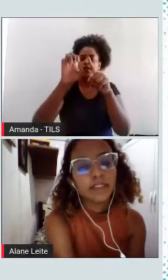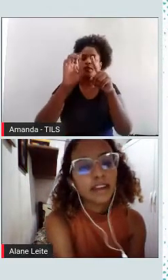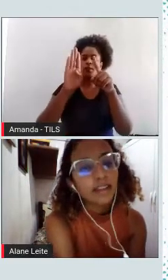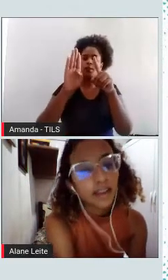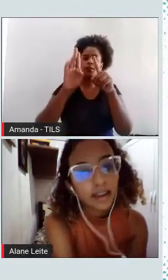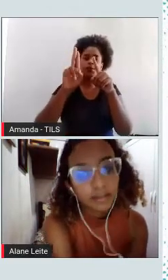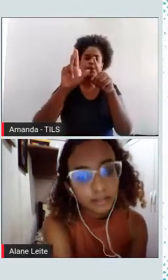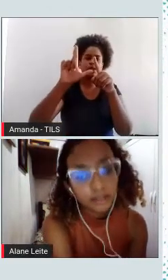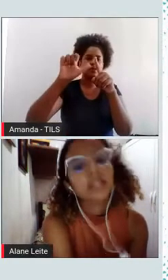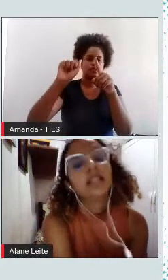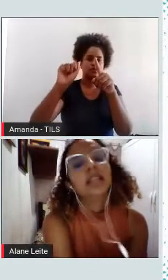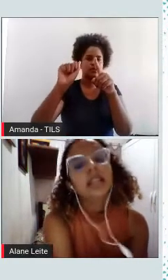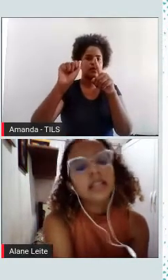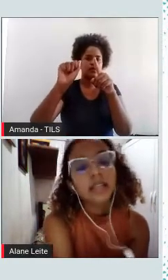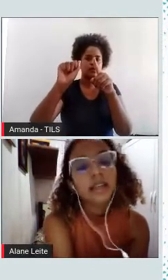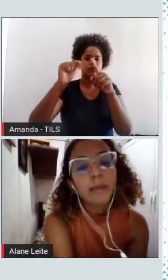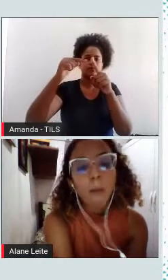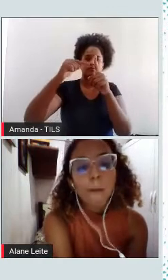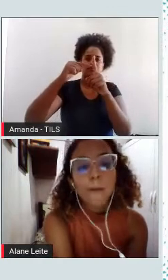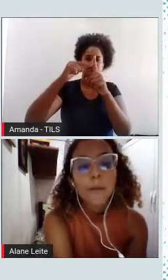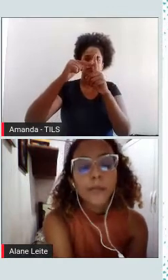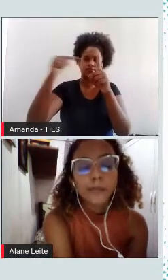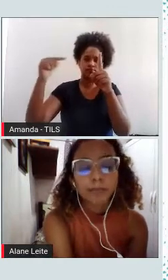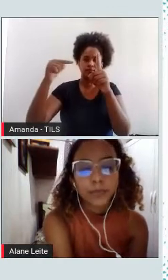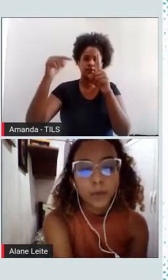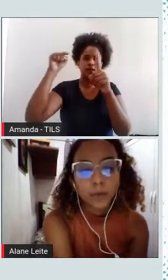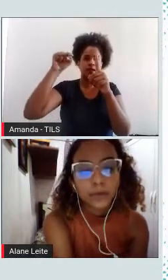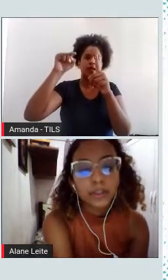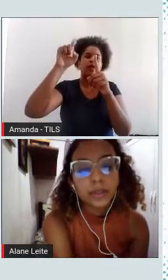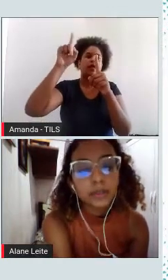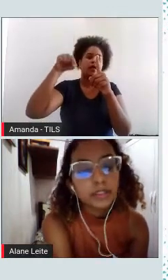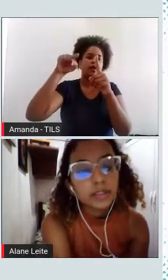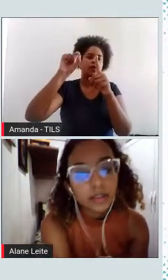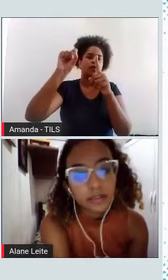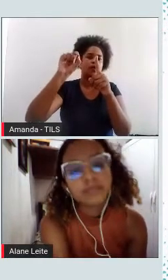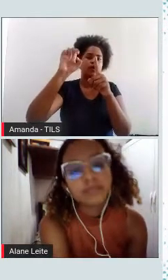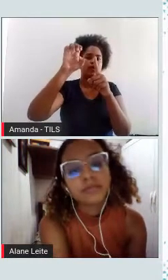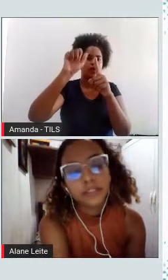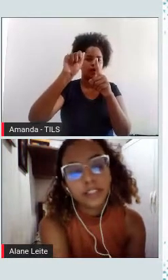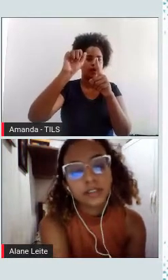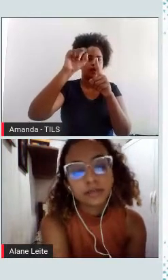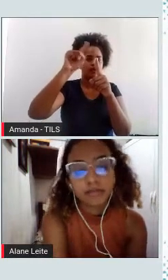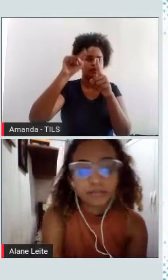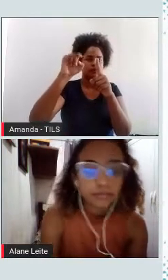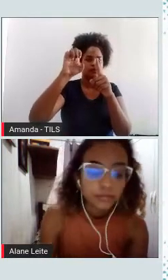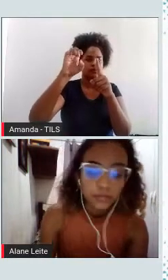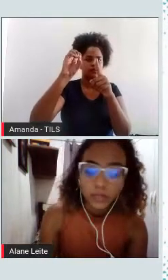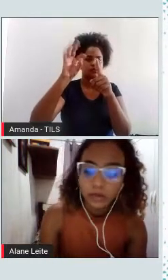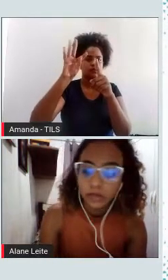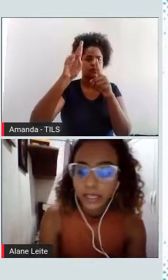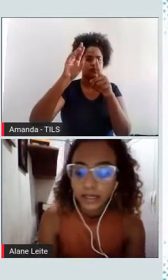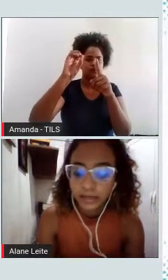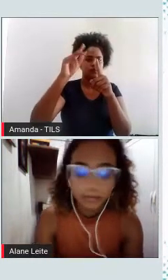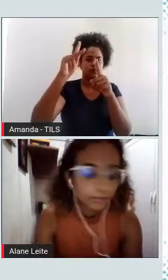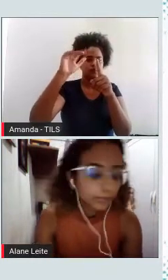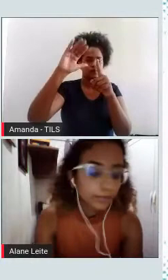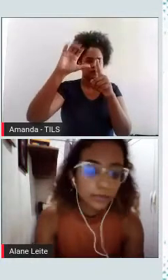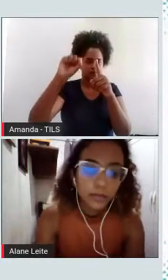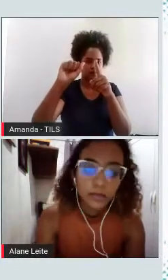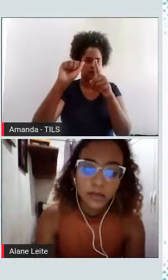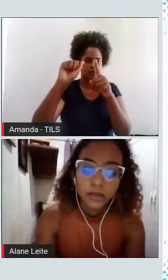fusão variável e o ponto de ebulição fixo,